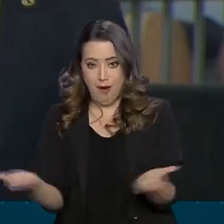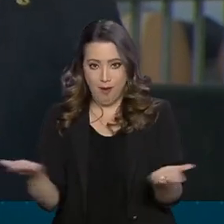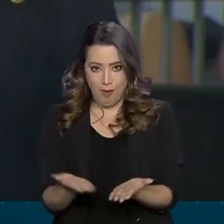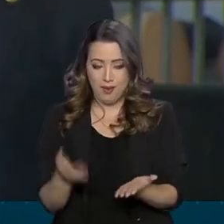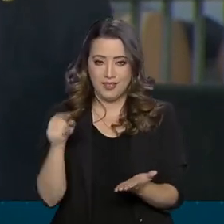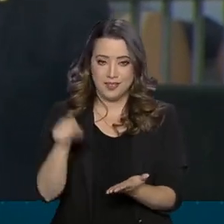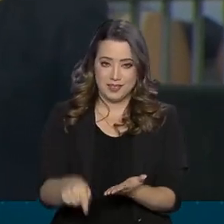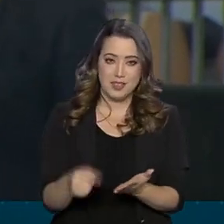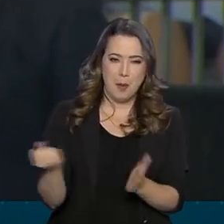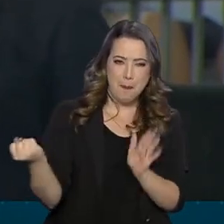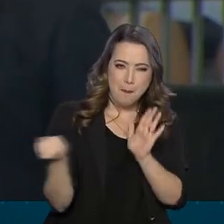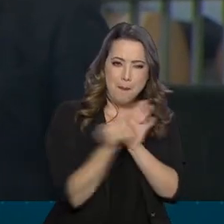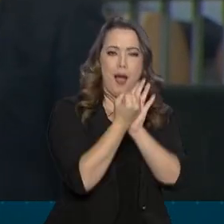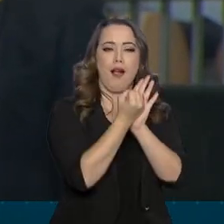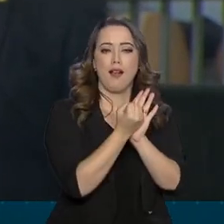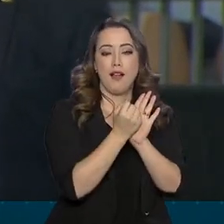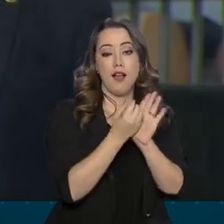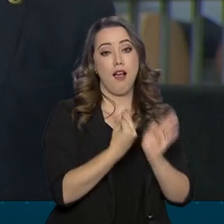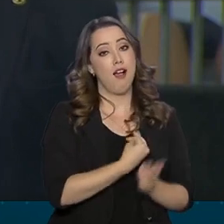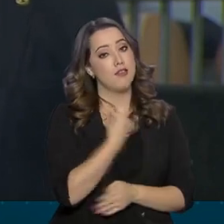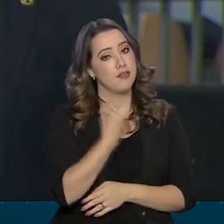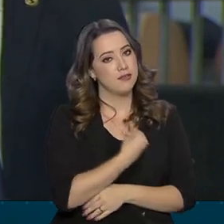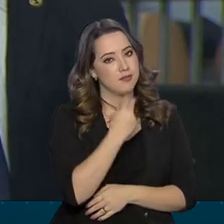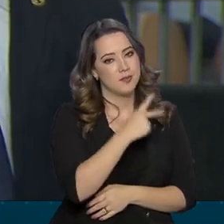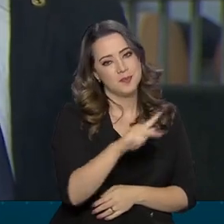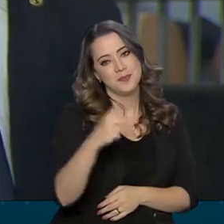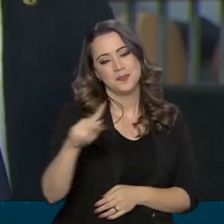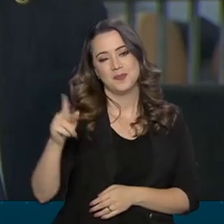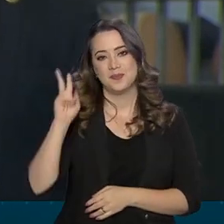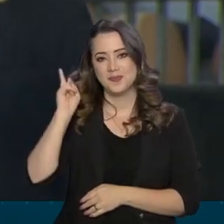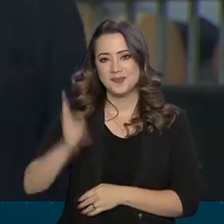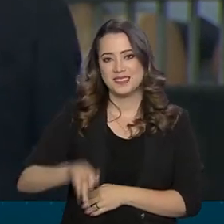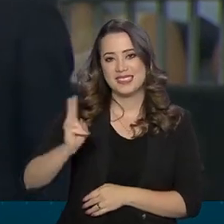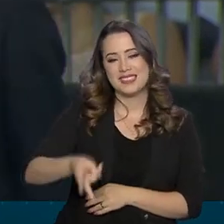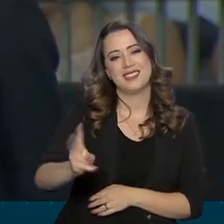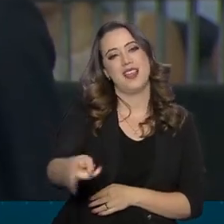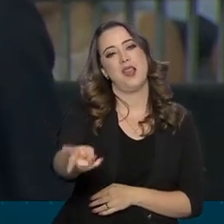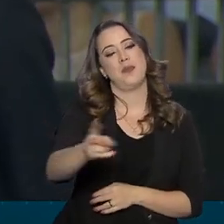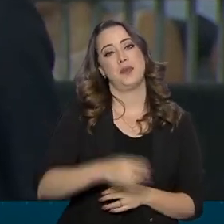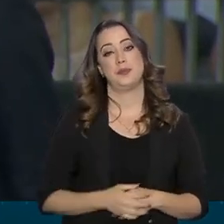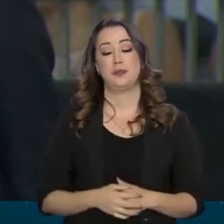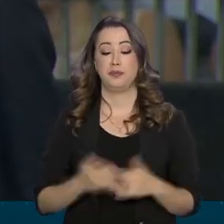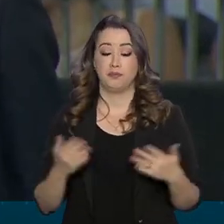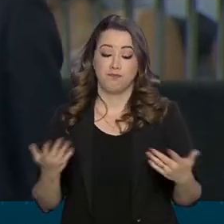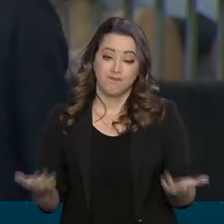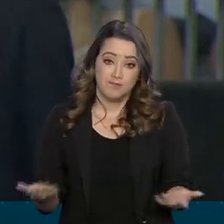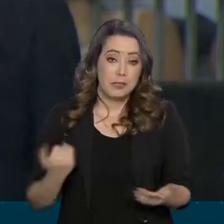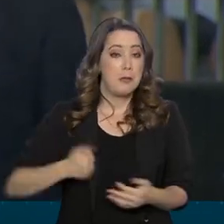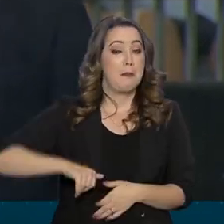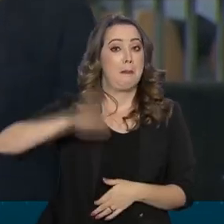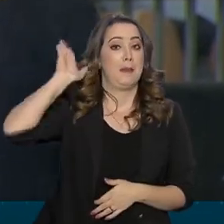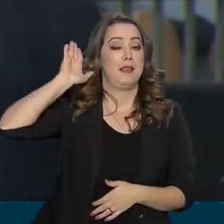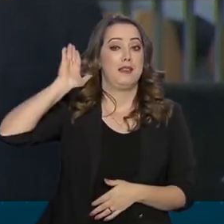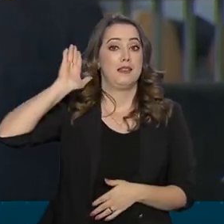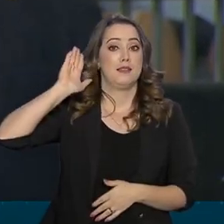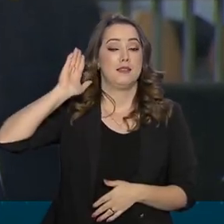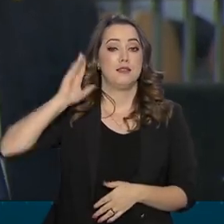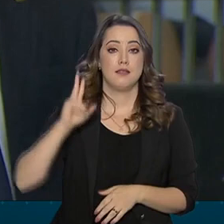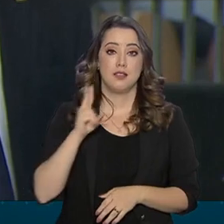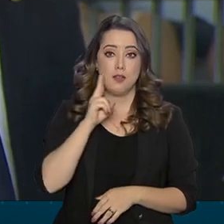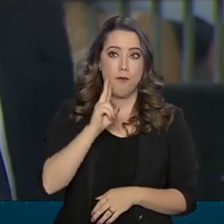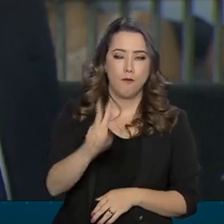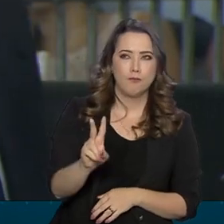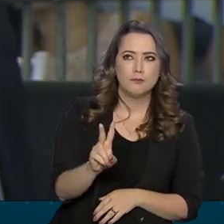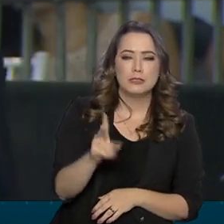a vida de vocês para todo o sempre. Mais ainda, tendo em vista o meu